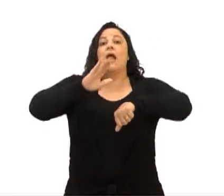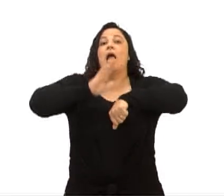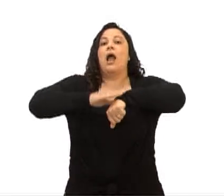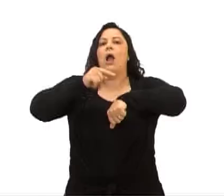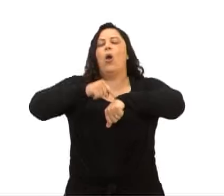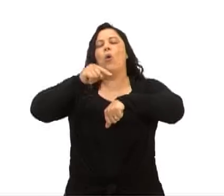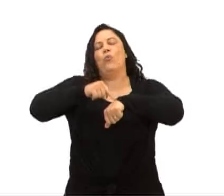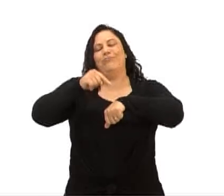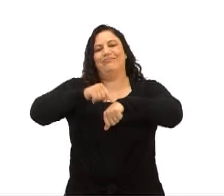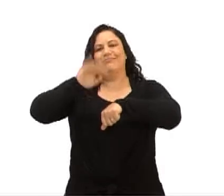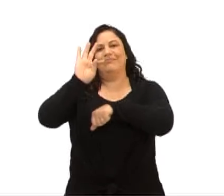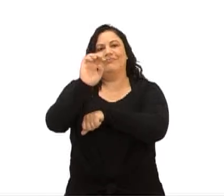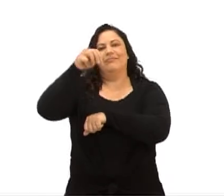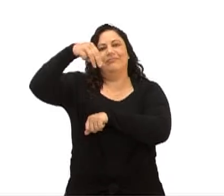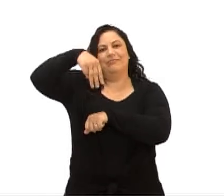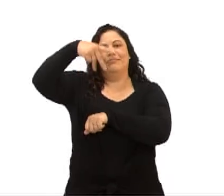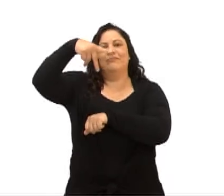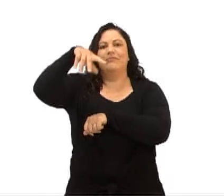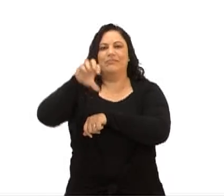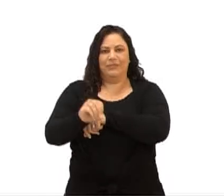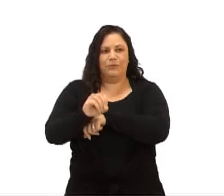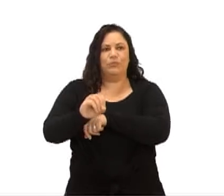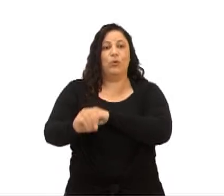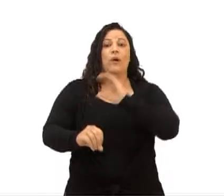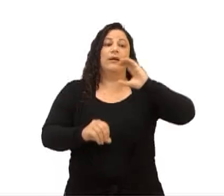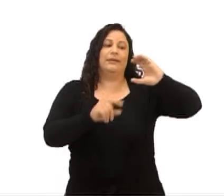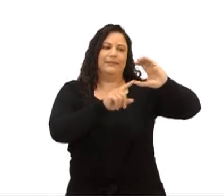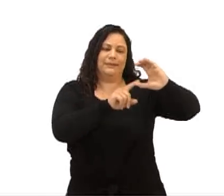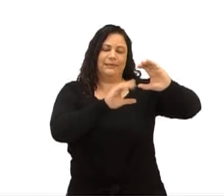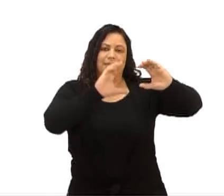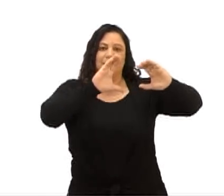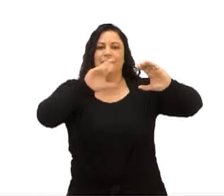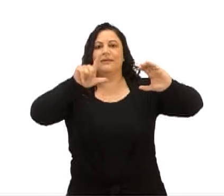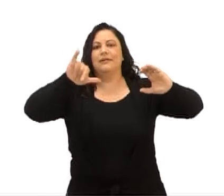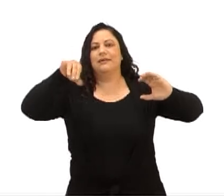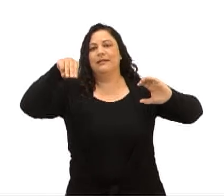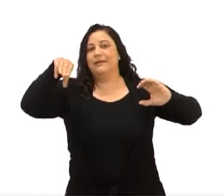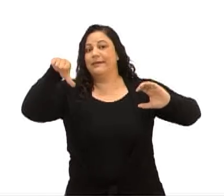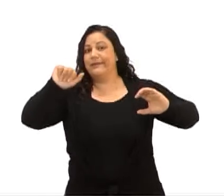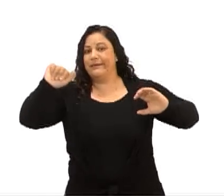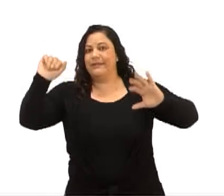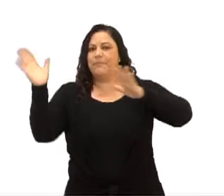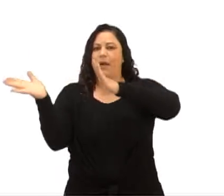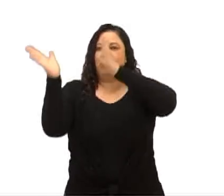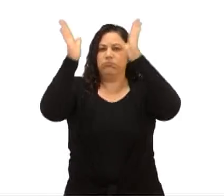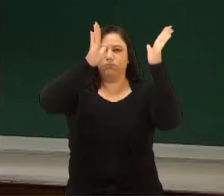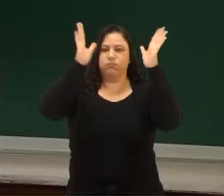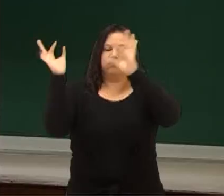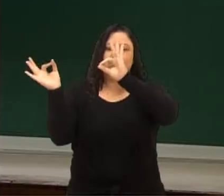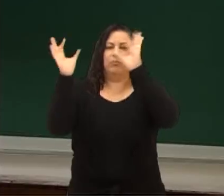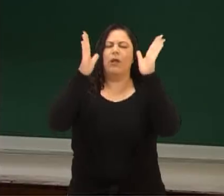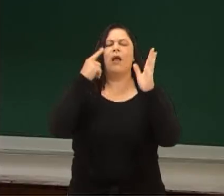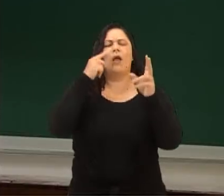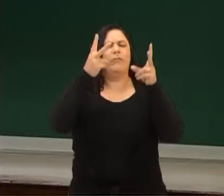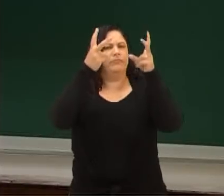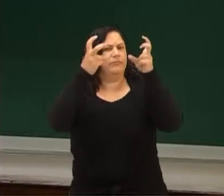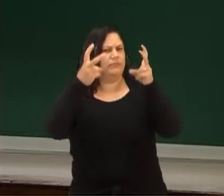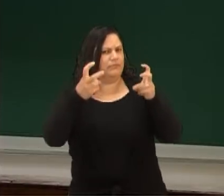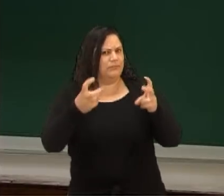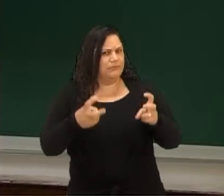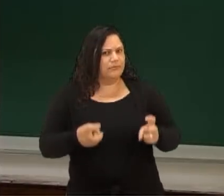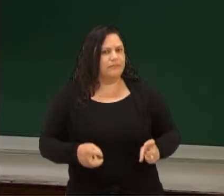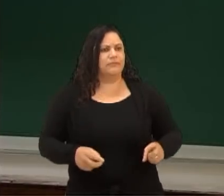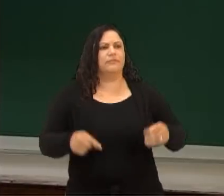e C para as afirmativas que tratam do clima. Pensem, leiam com atenção, marquem T